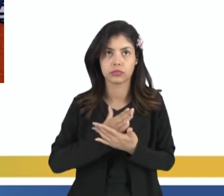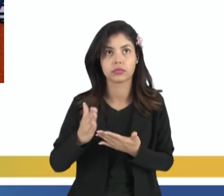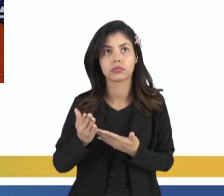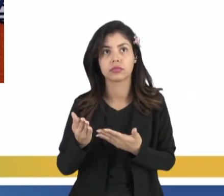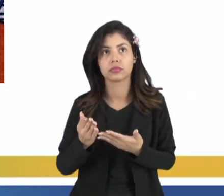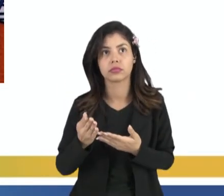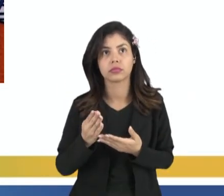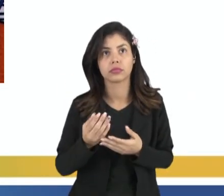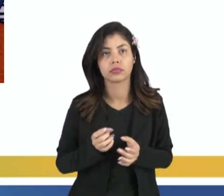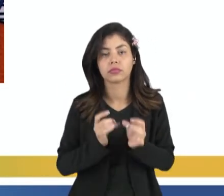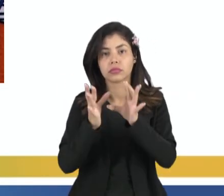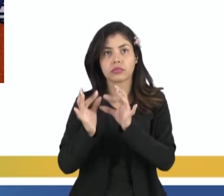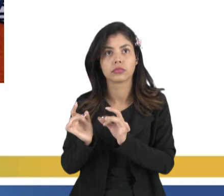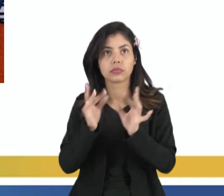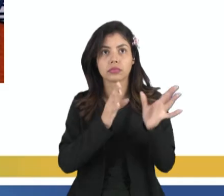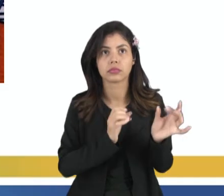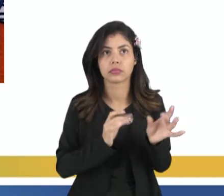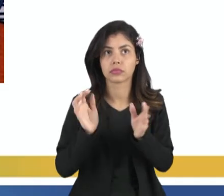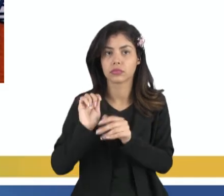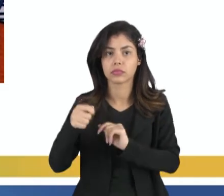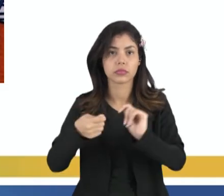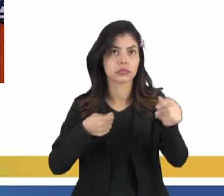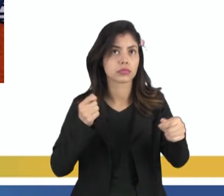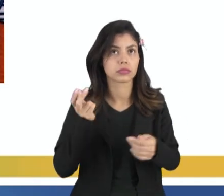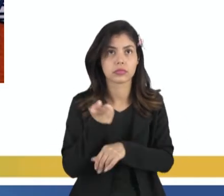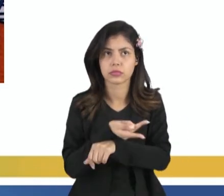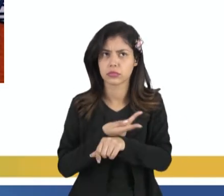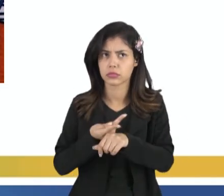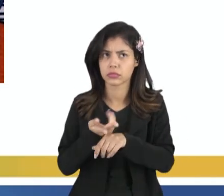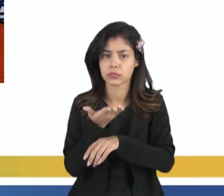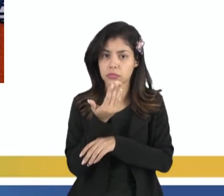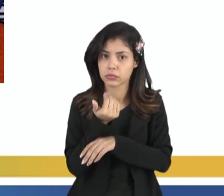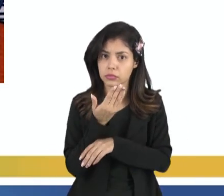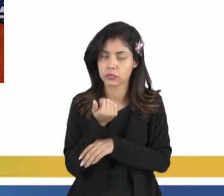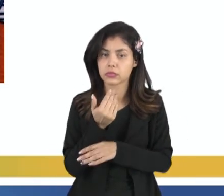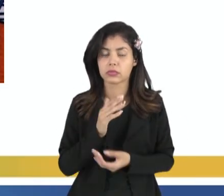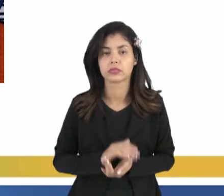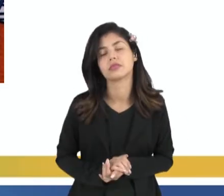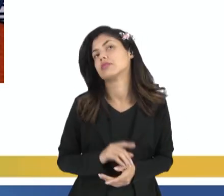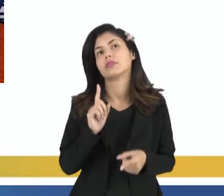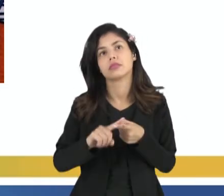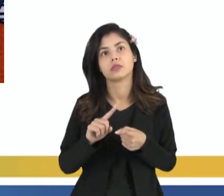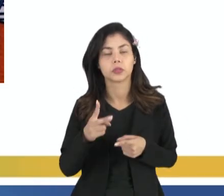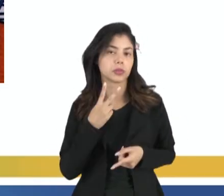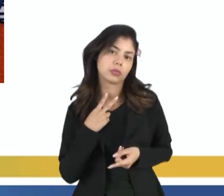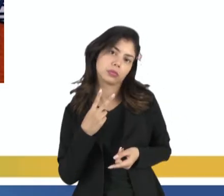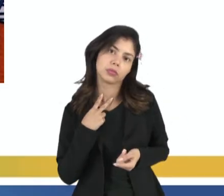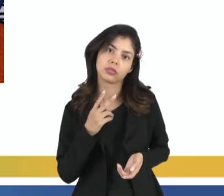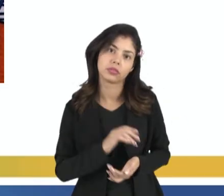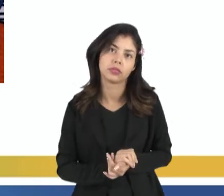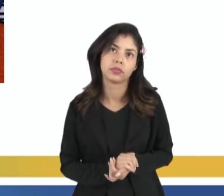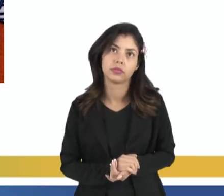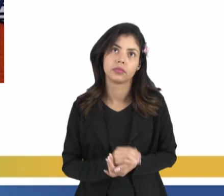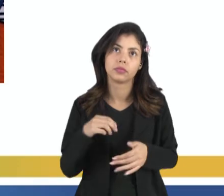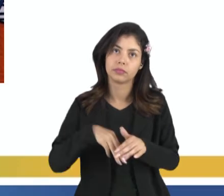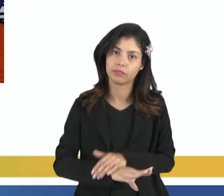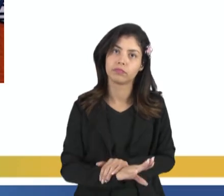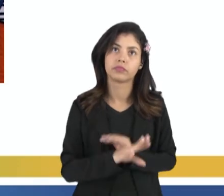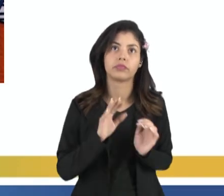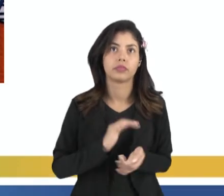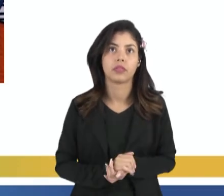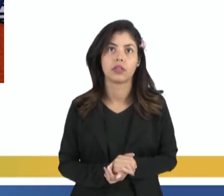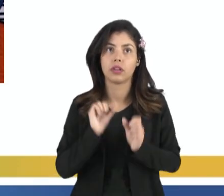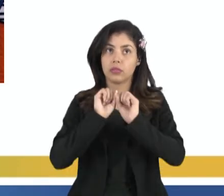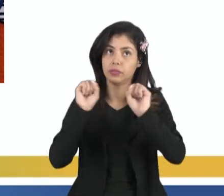a sinalizar que está na hora do corpo procurar e consumir alimentos, porque a gente não pode ficar sem essa reserva. E